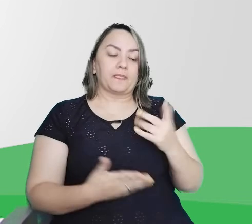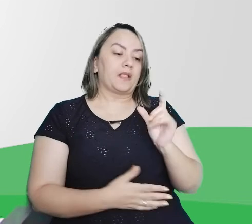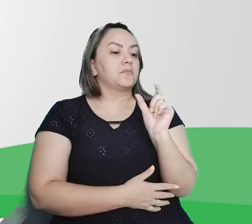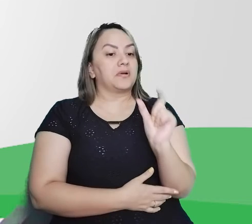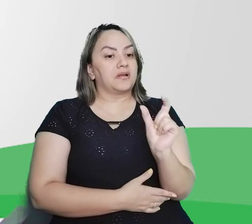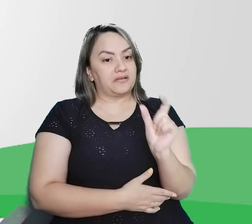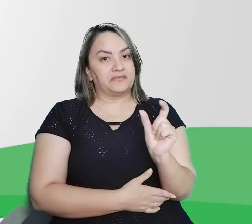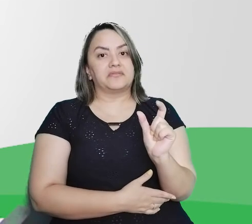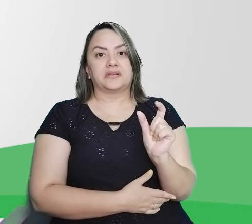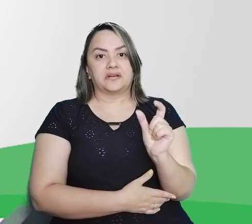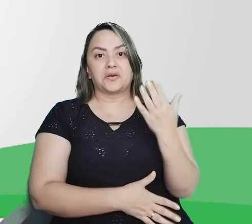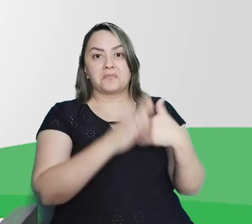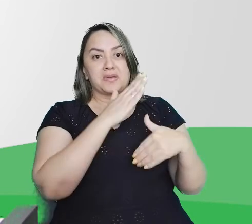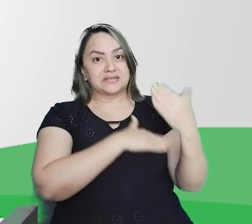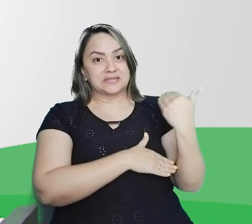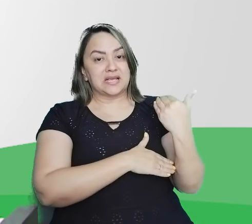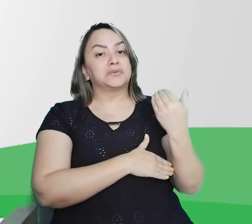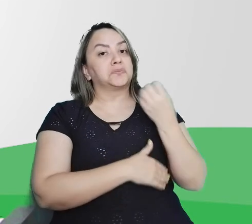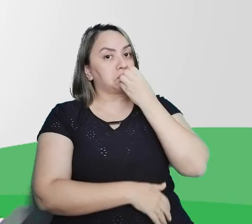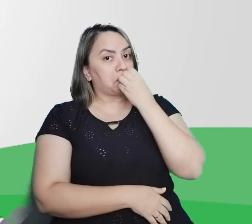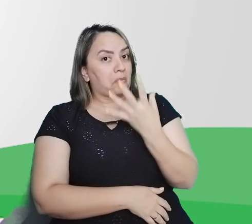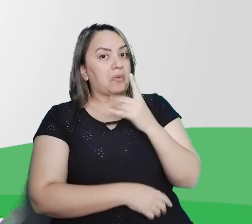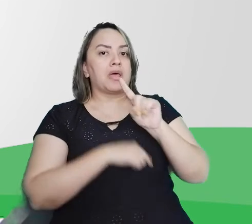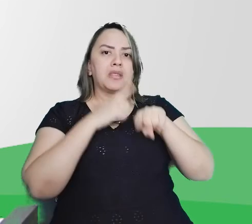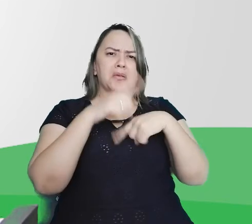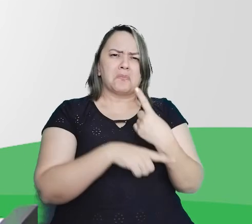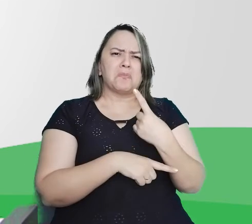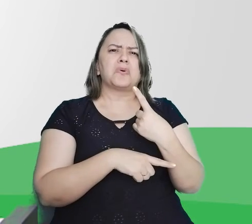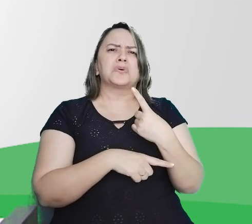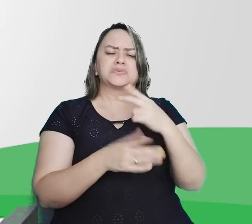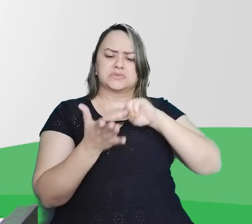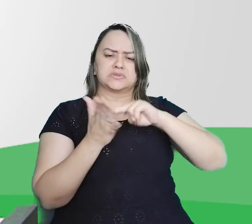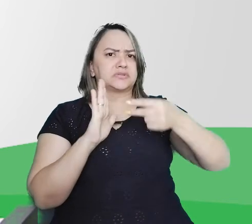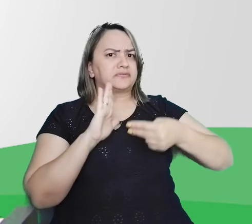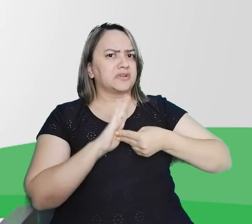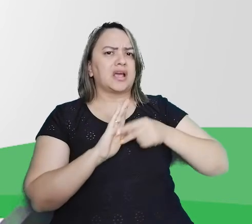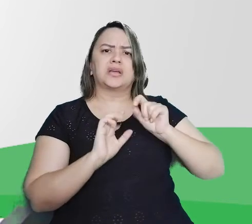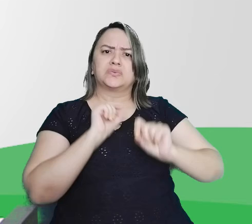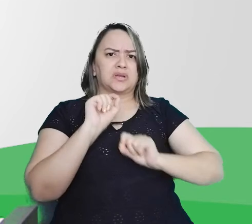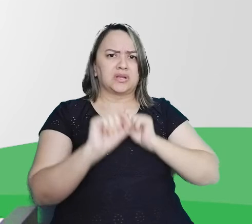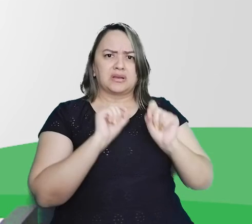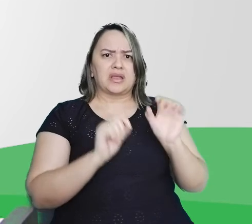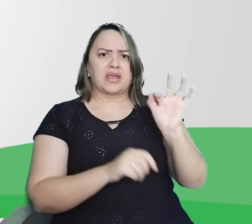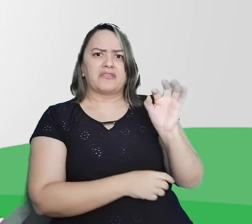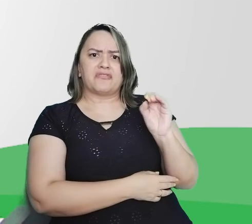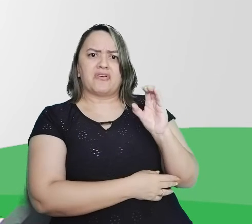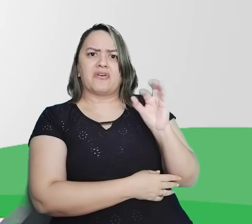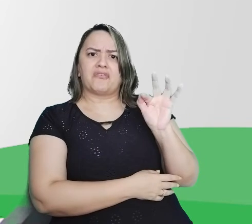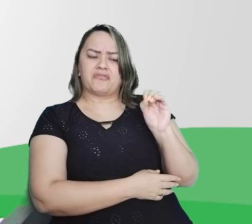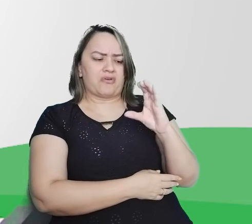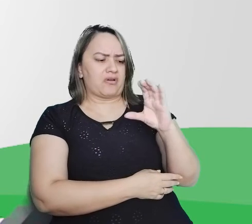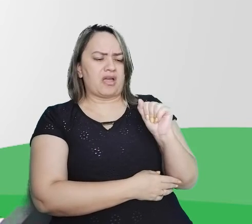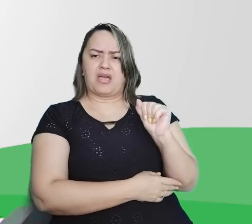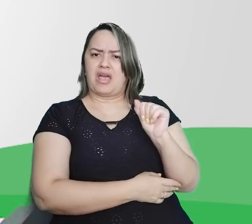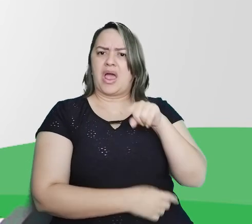passou a significar, então, maldades e bobagens. Maldades e bobagens que acontecem justamente quando mulheres